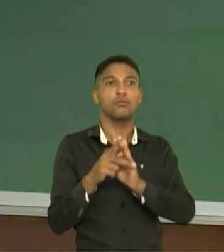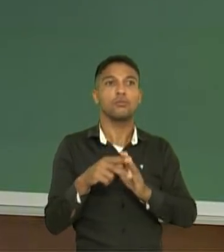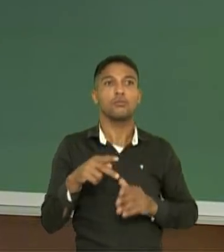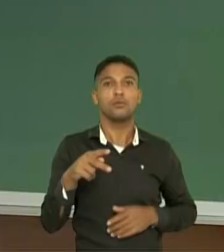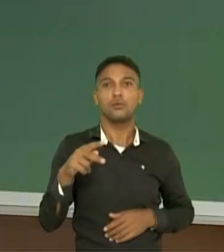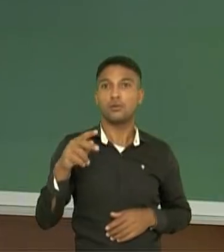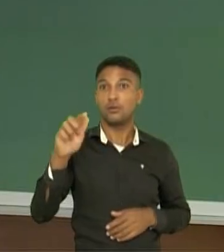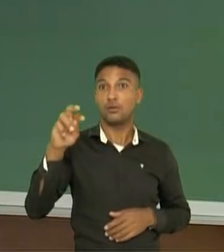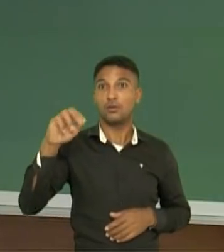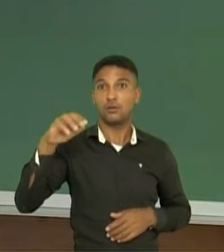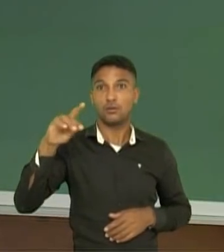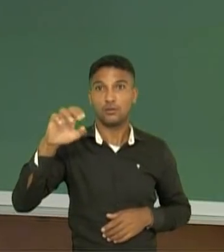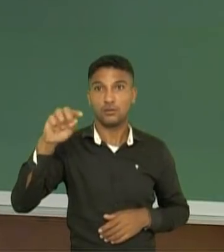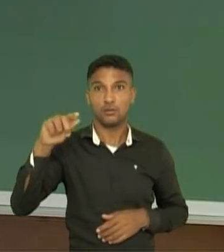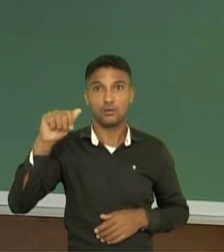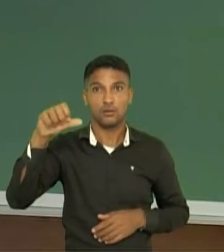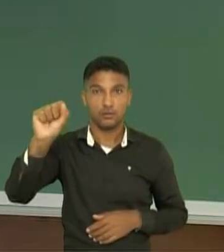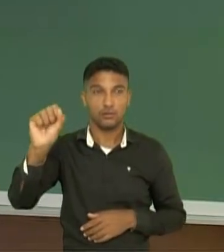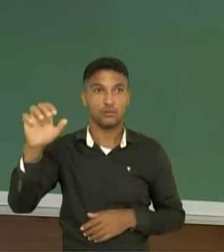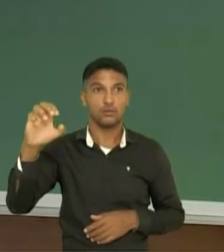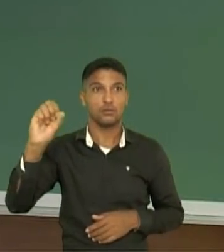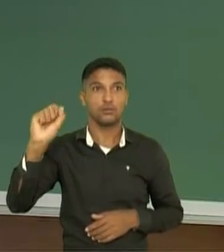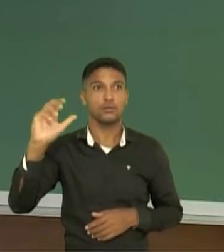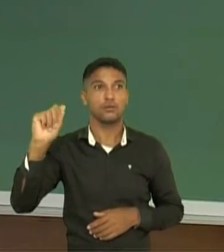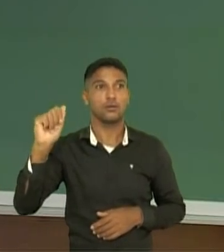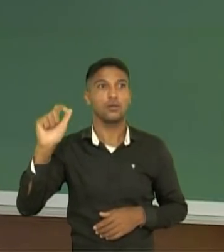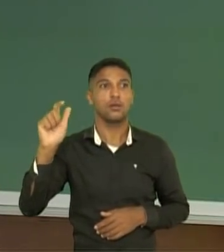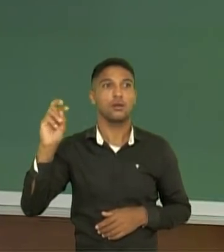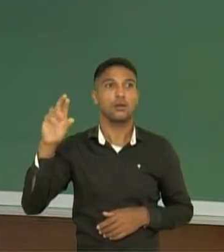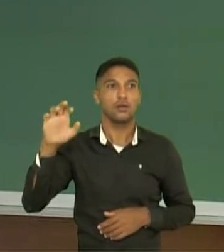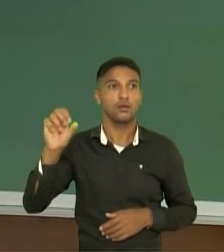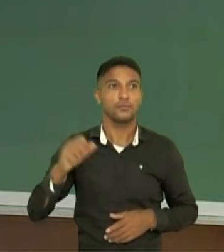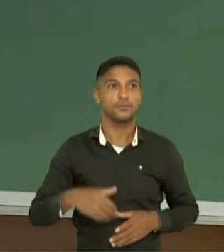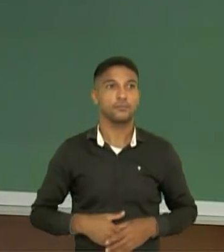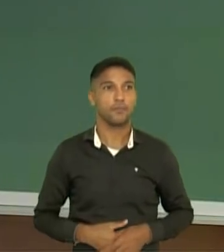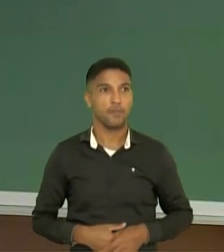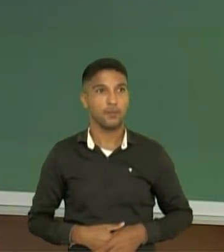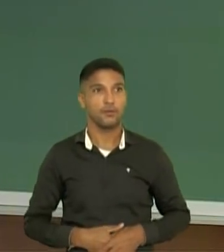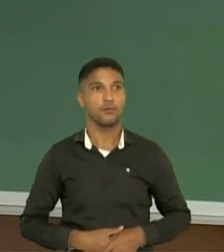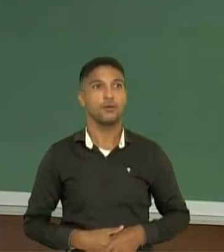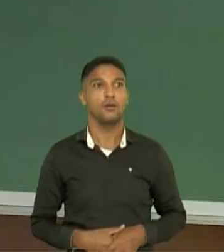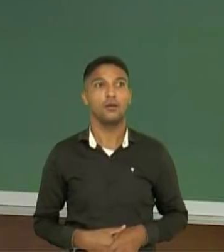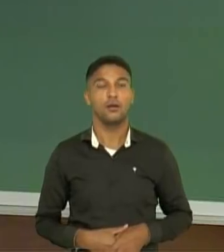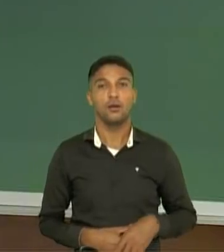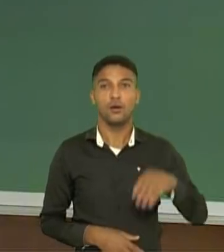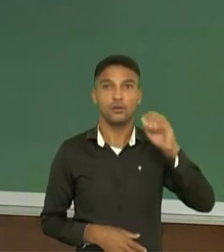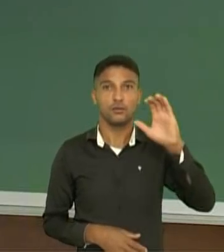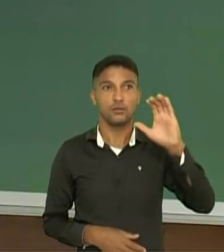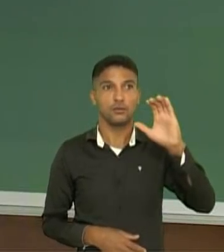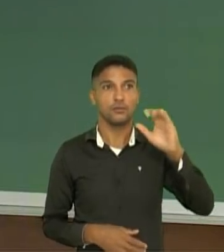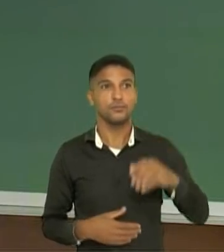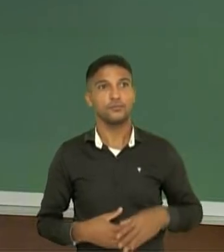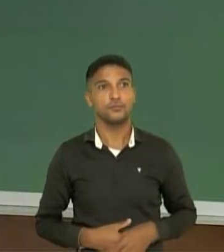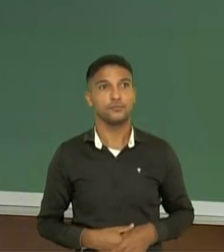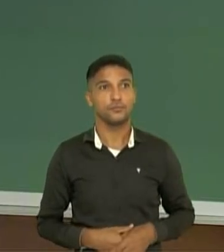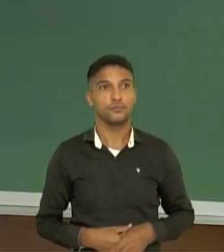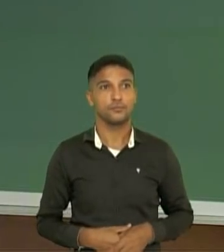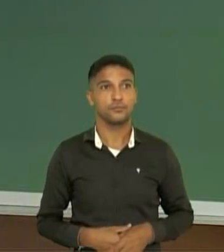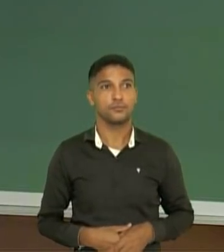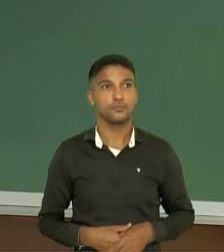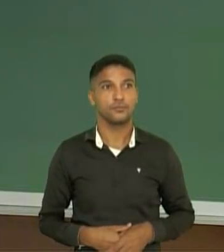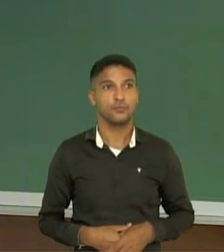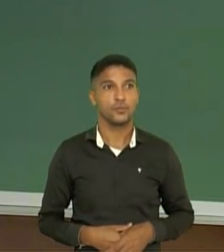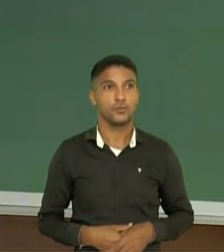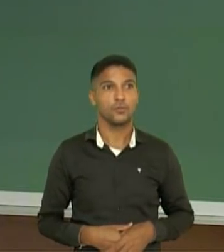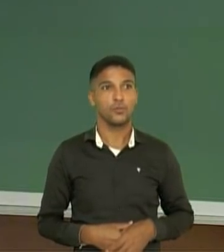linear, certo? Que a gente chama isso de quantidade de movimento. Campo magnético, campo elétrico e força são grandezas vetoriais. Por